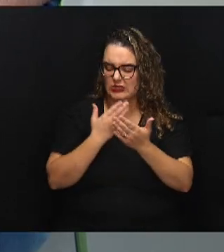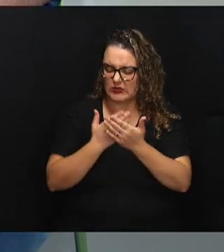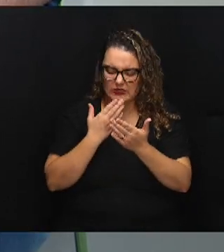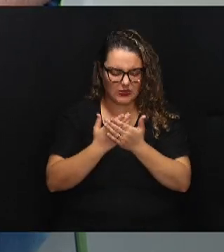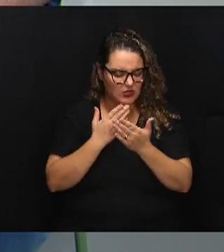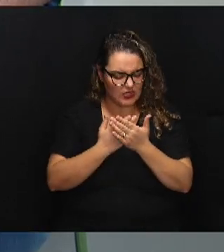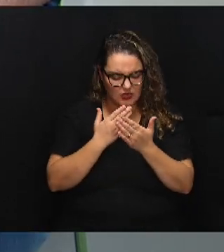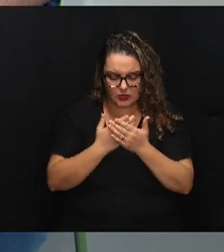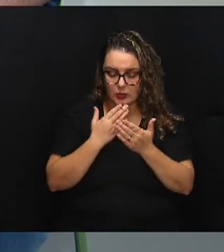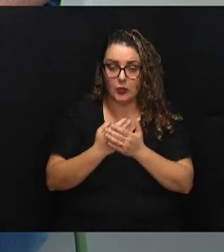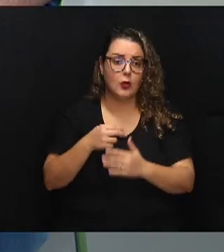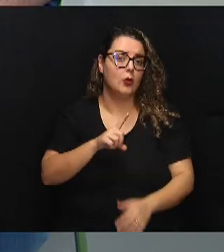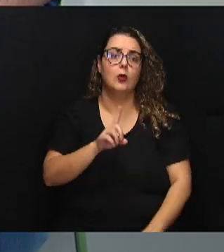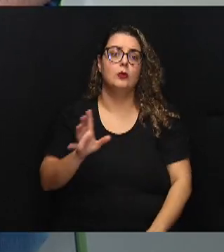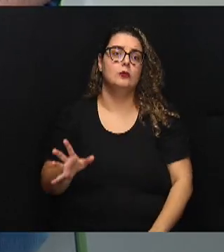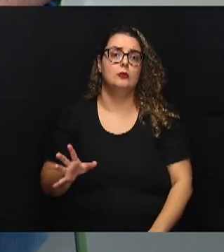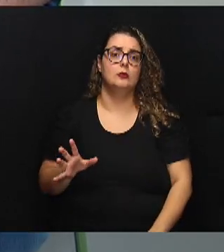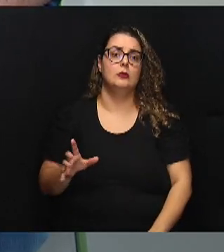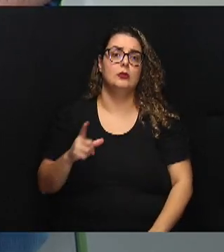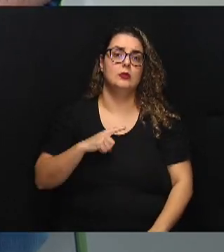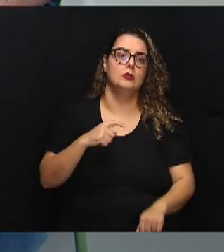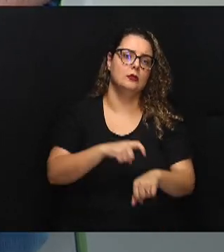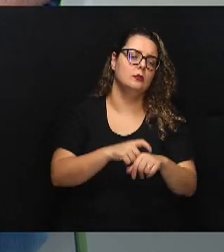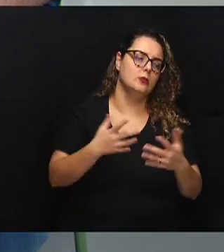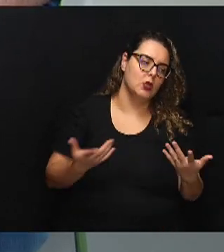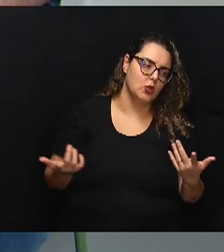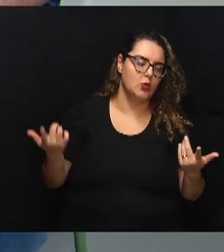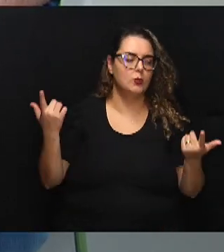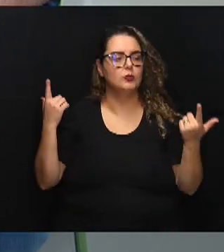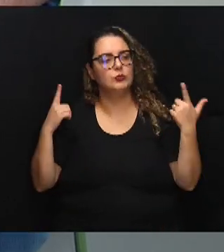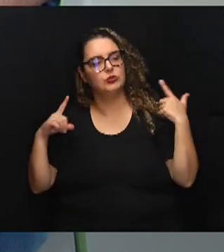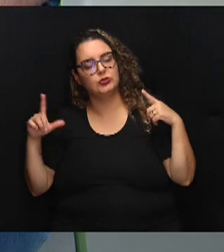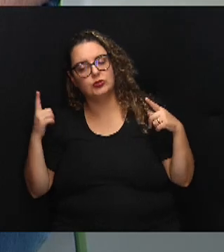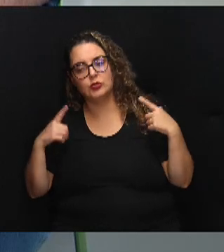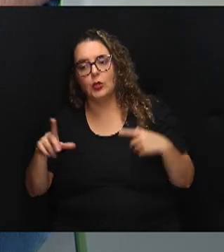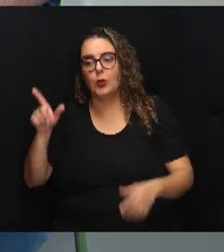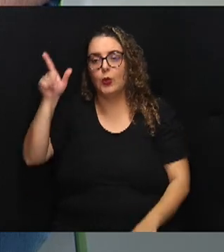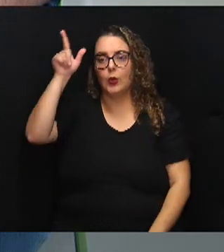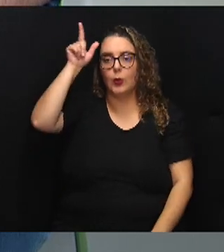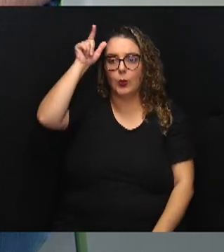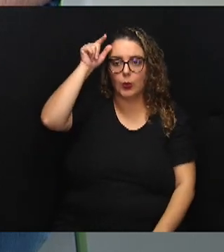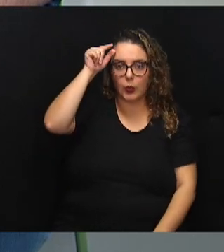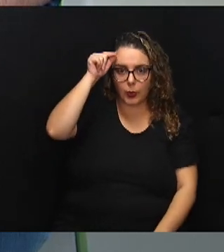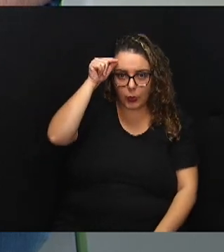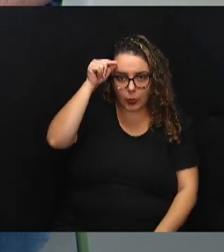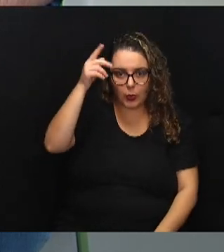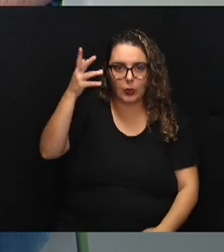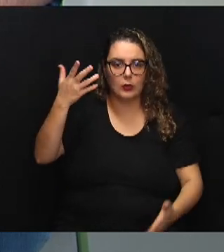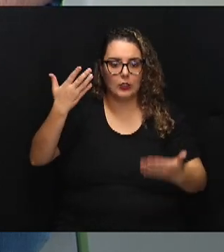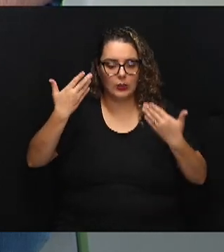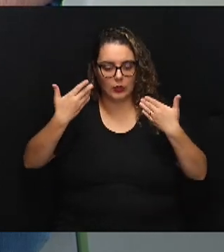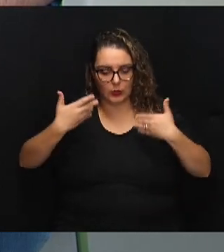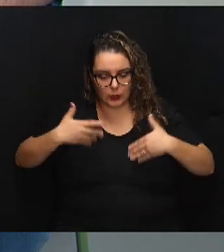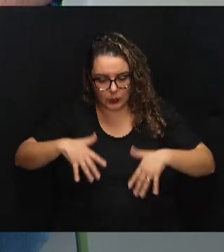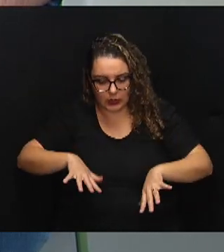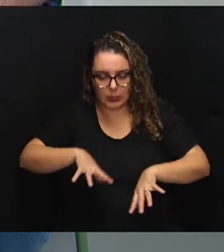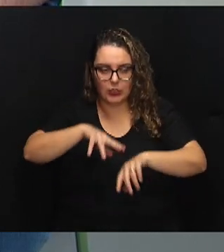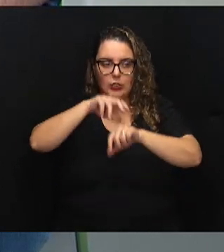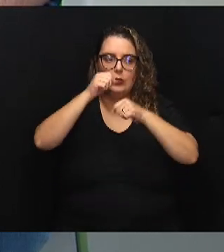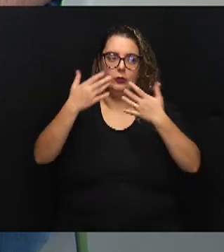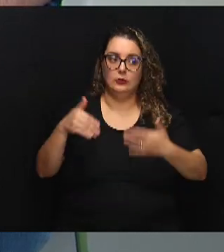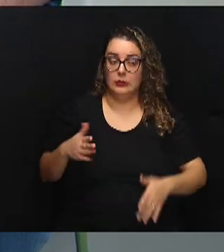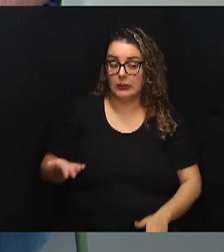Ou não? É legal ter aquele momento de lazer para dar uma enfim, uma respirada e tudo